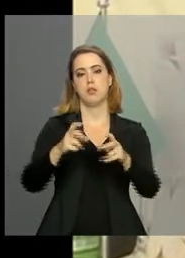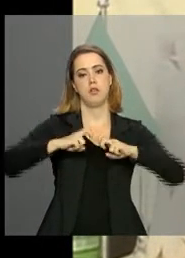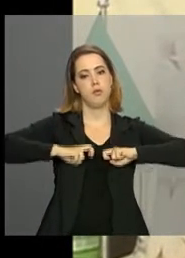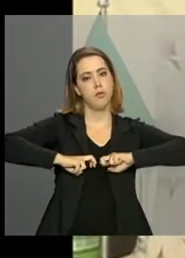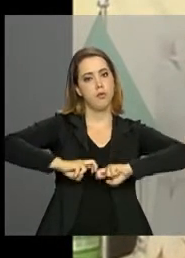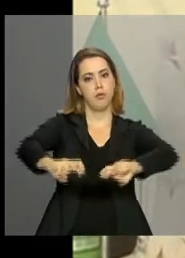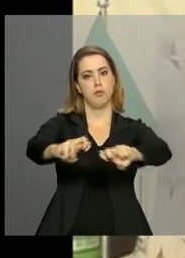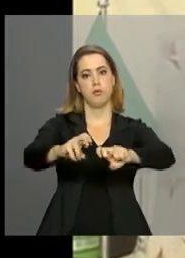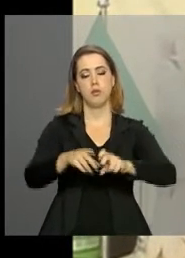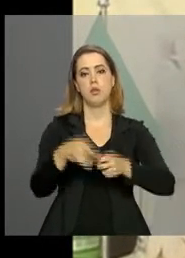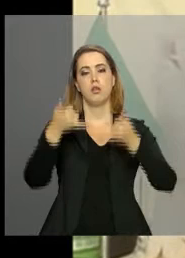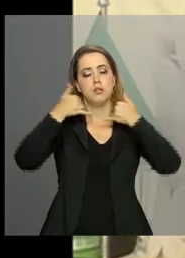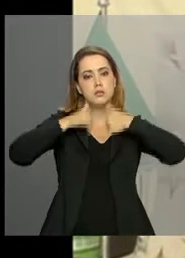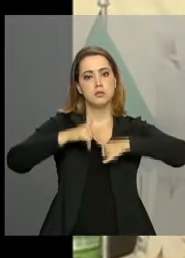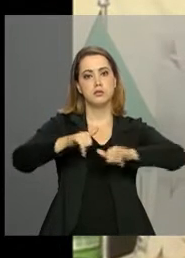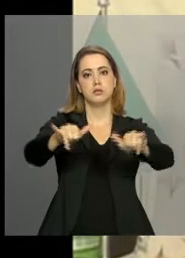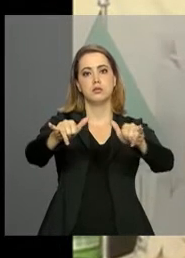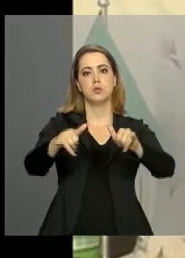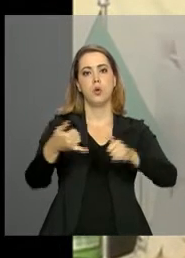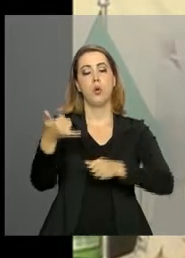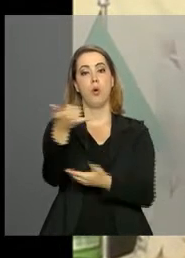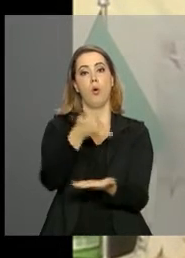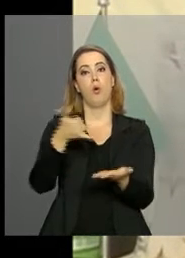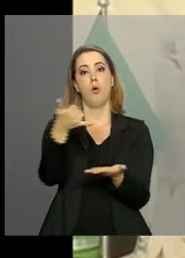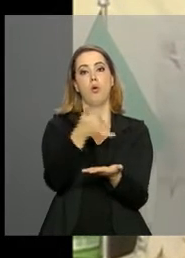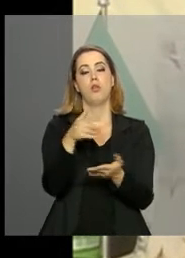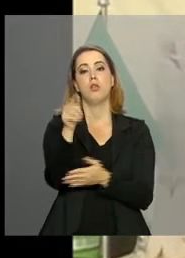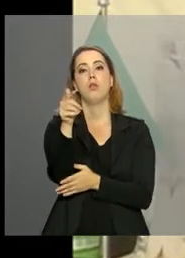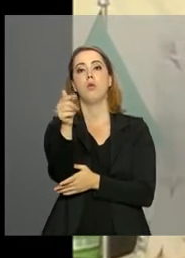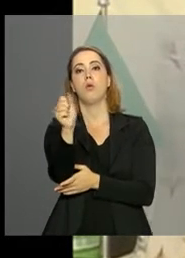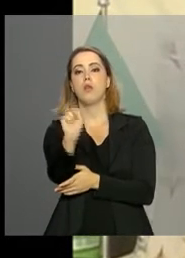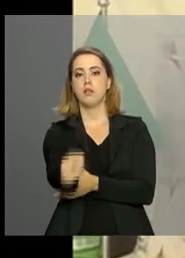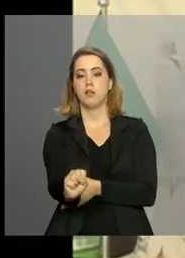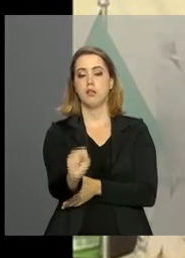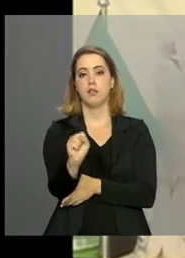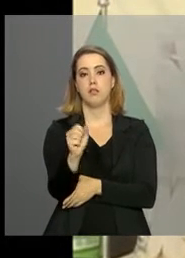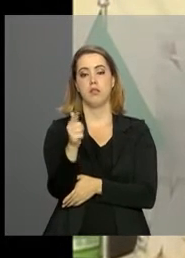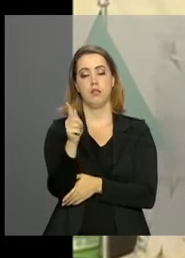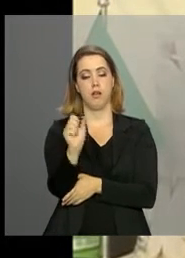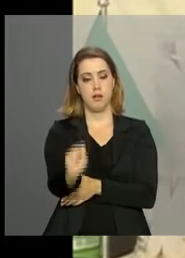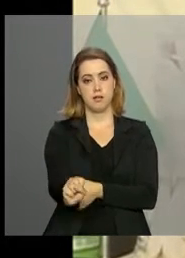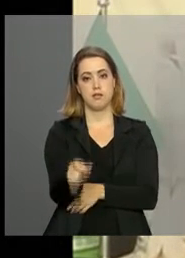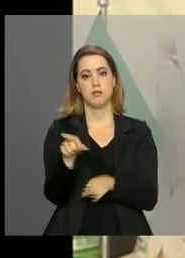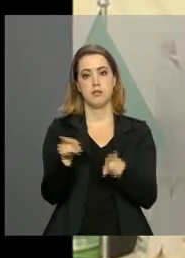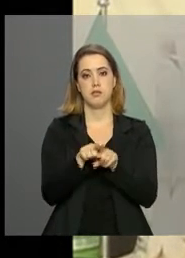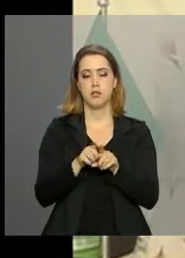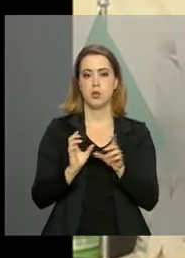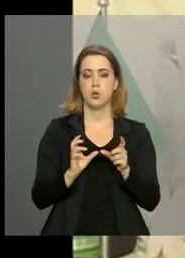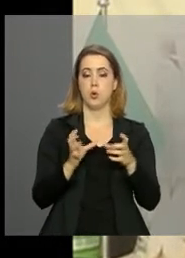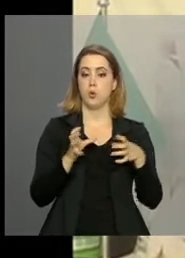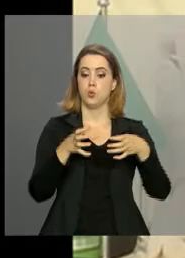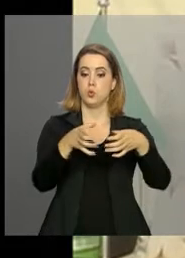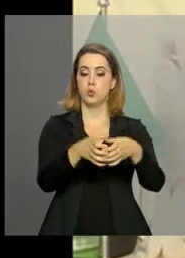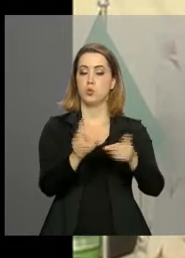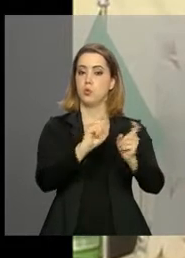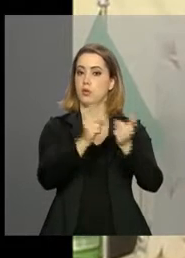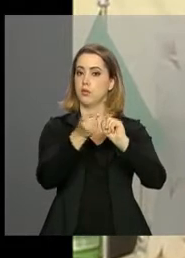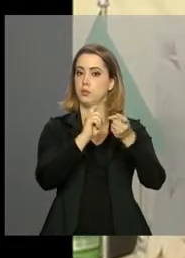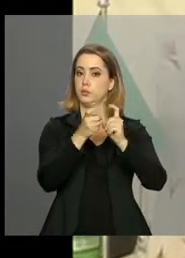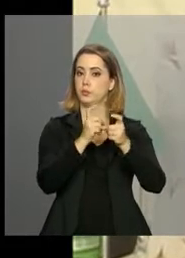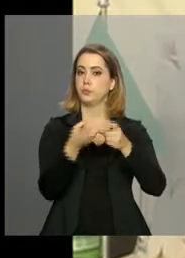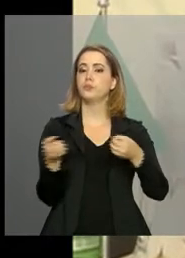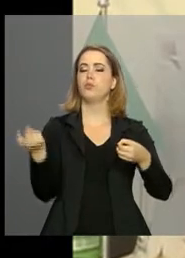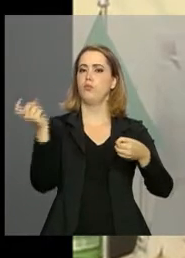energia óleo e gás as agências reguladoras voltaram a